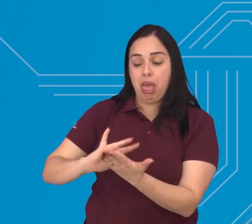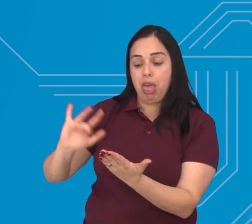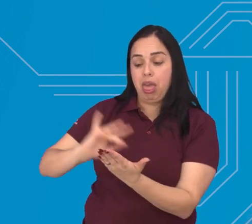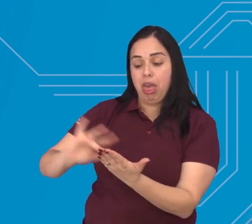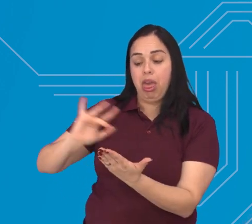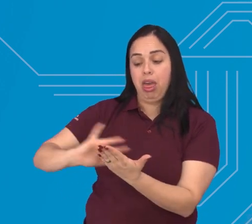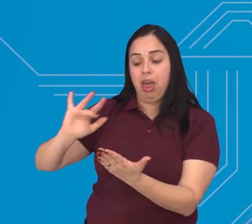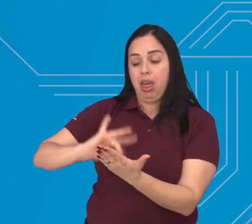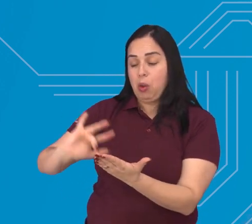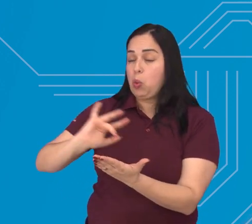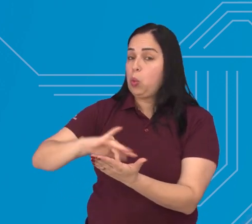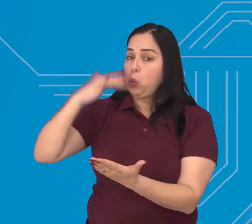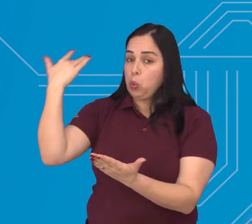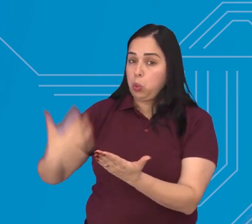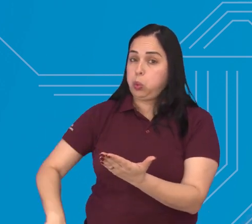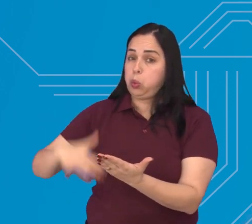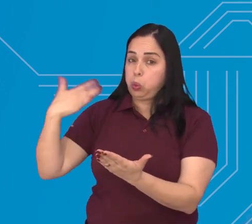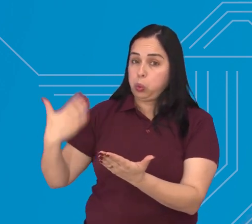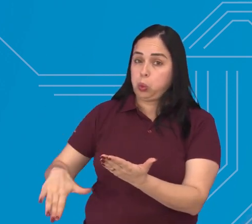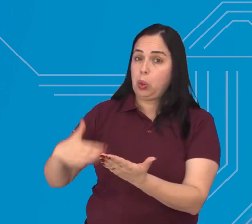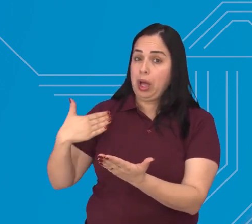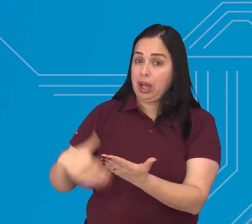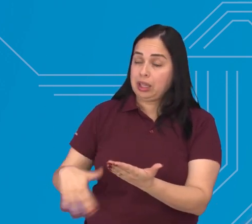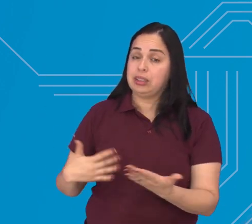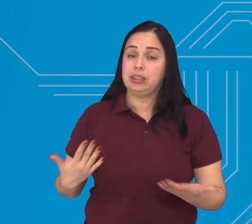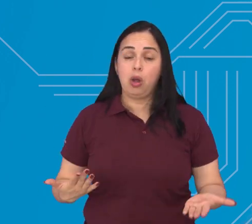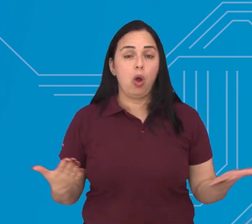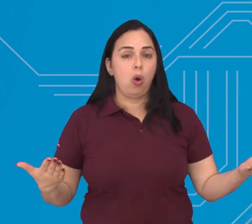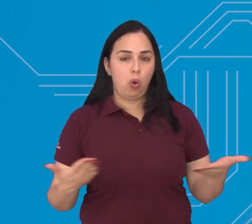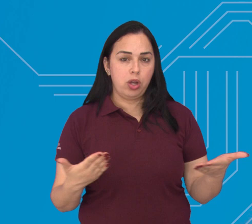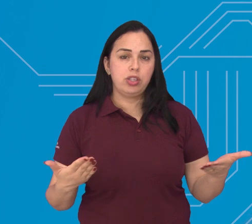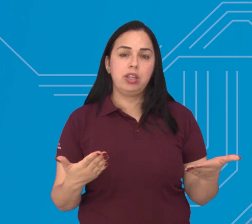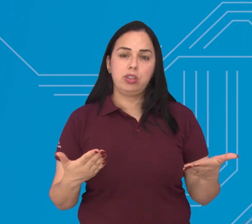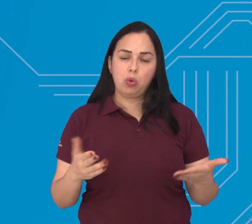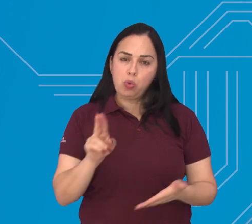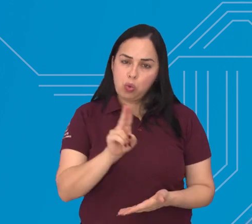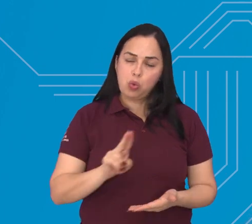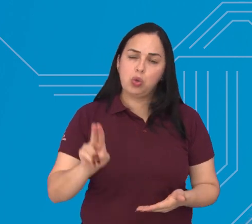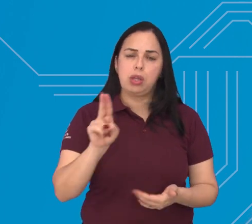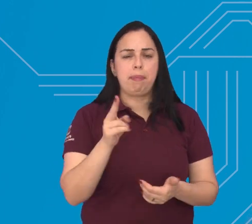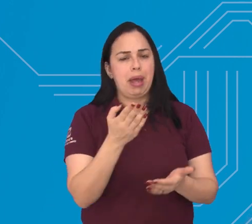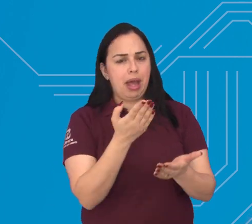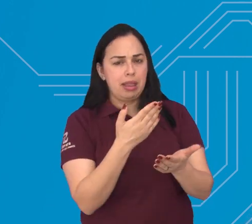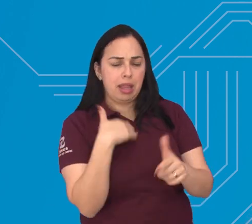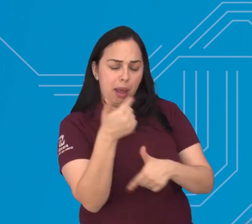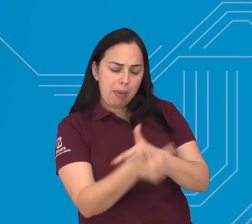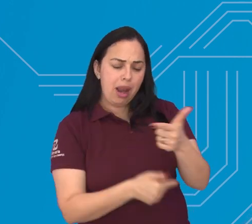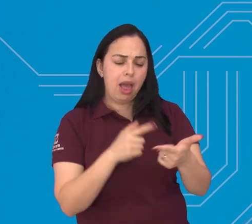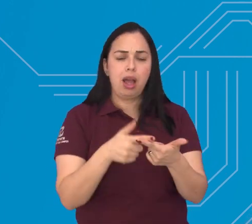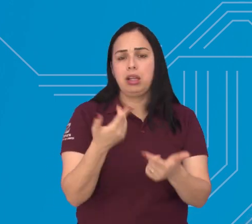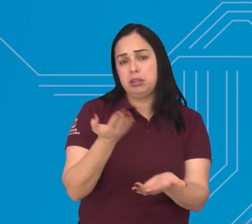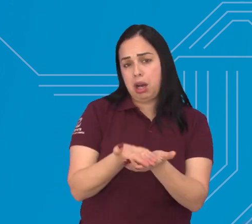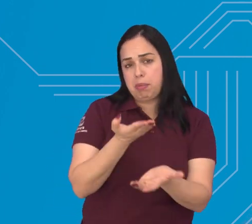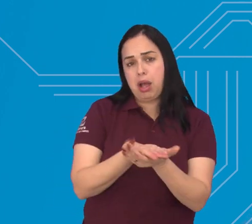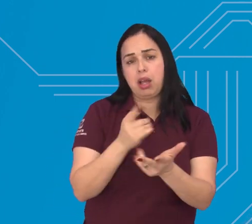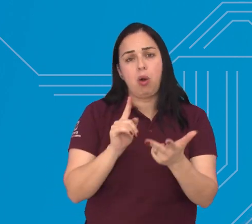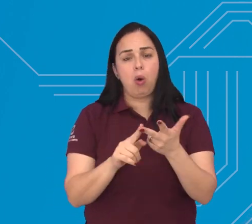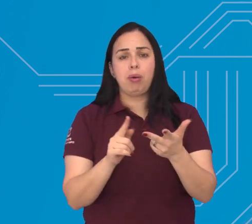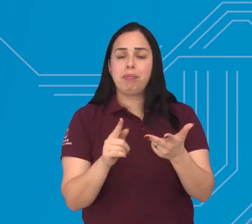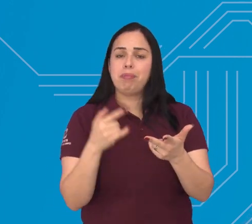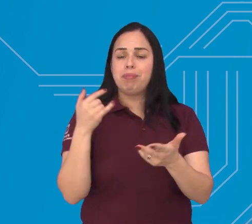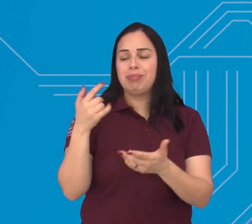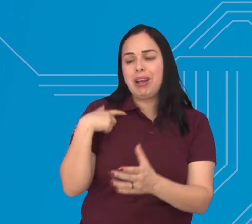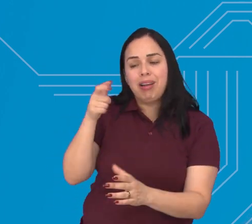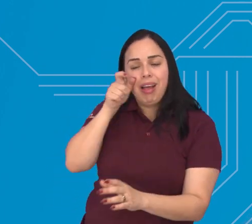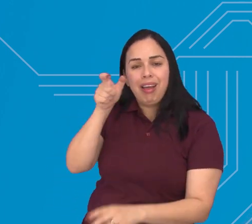gerais, passamos mais da metade da vida conectados. Claro que hoje a gente usa a internet para tudo, né? Seja para estudo,